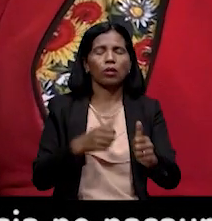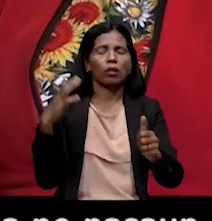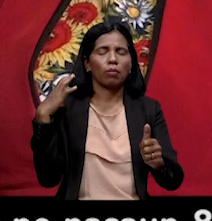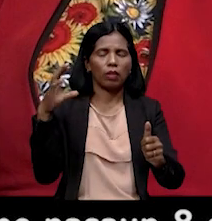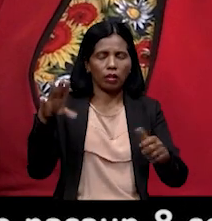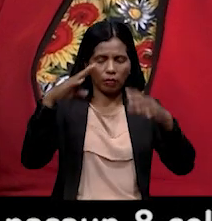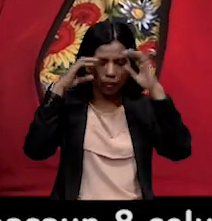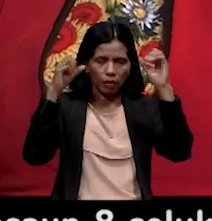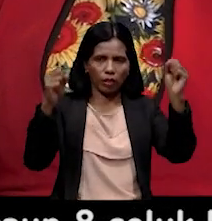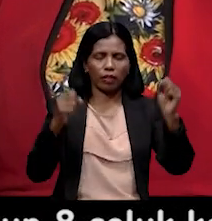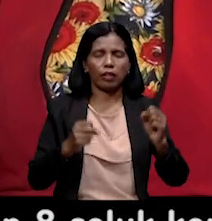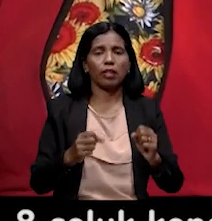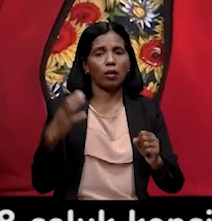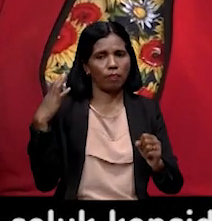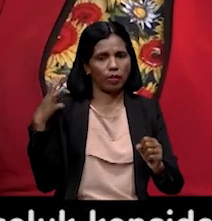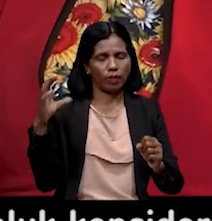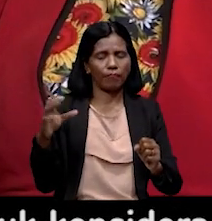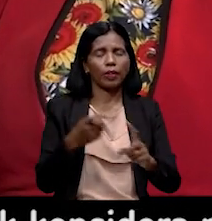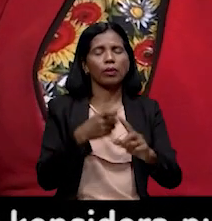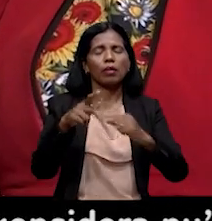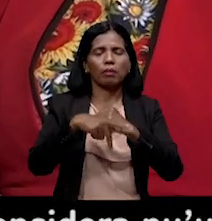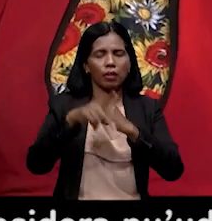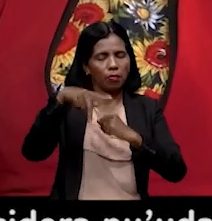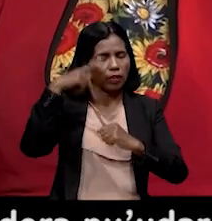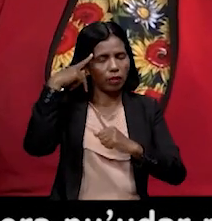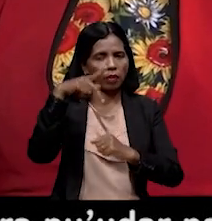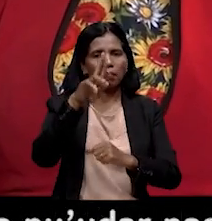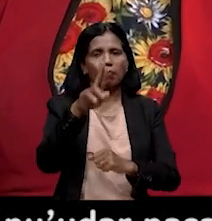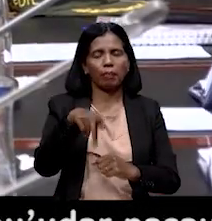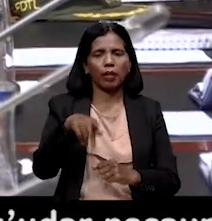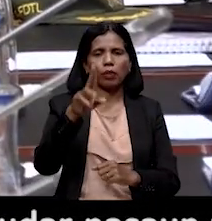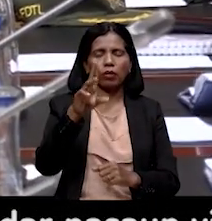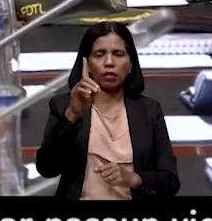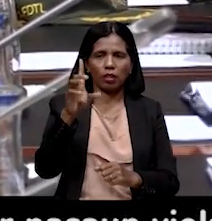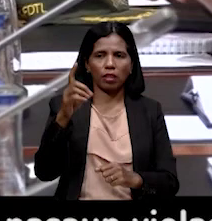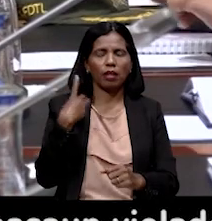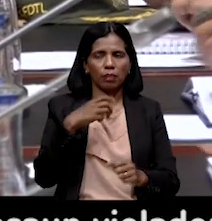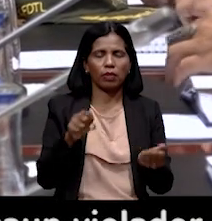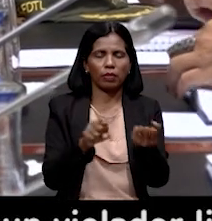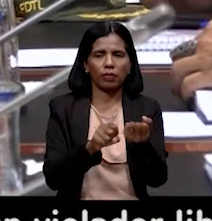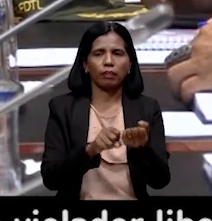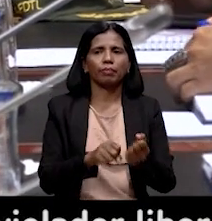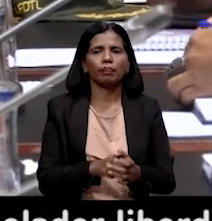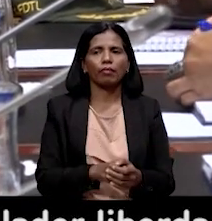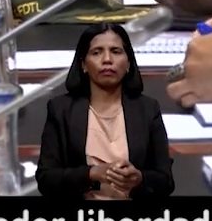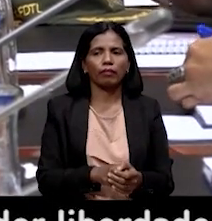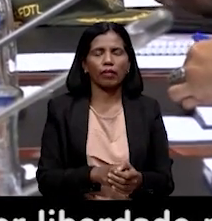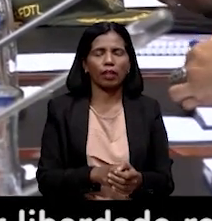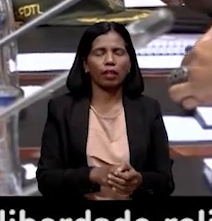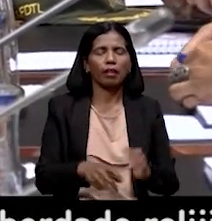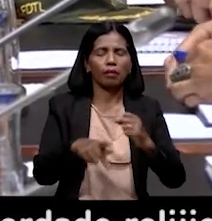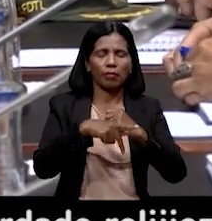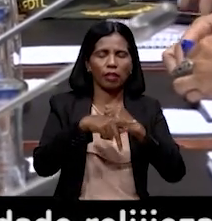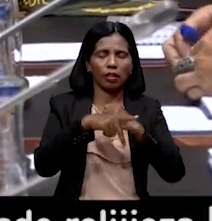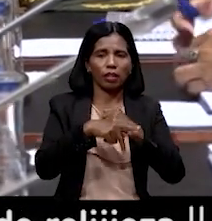nem a competência. Os partidos políticos, PURD, a mim, suporta ter a Constituição. Além de nem partido que mane caburas Unidade